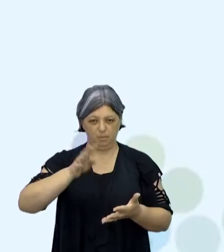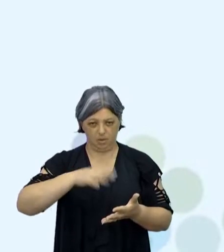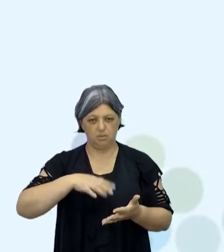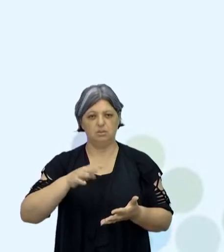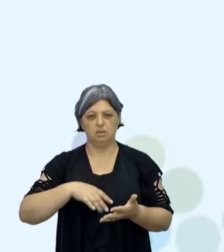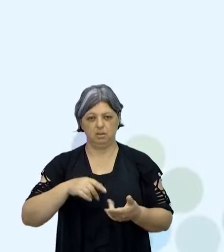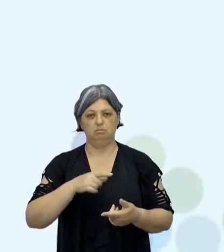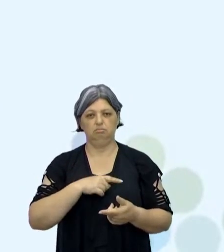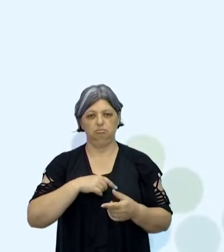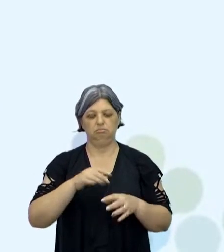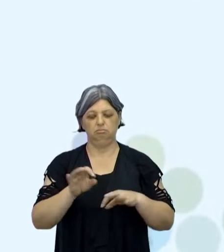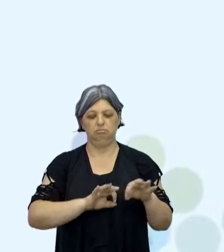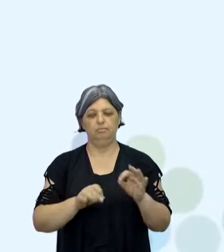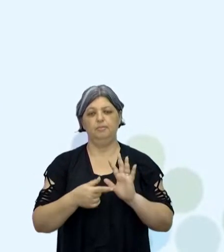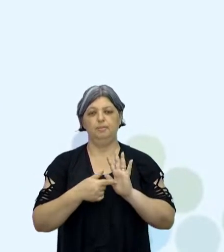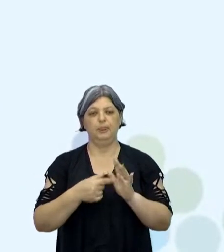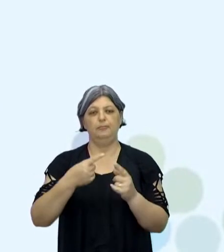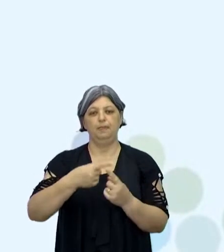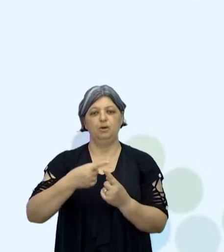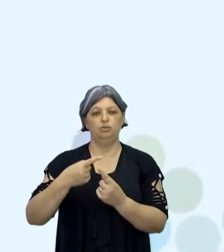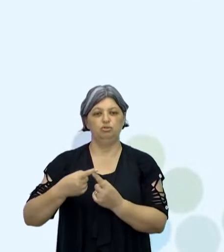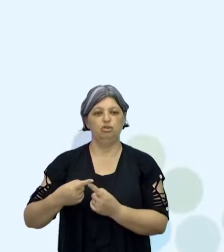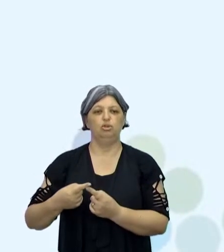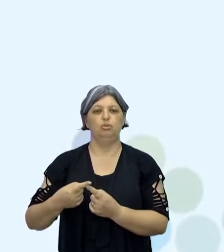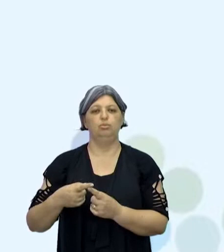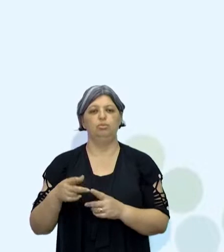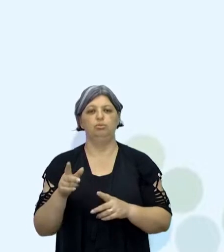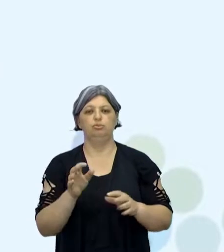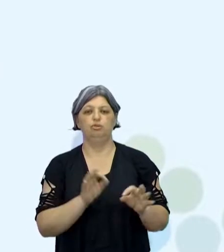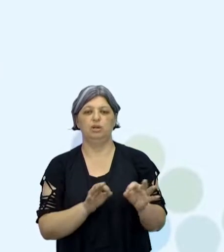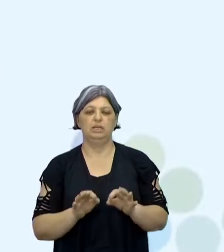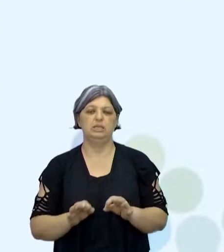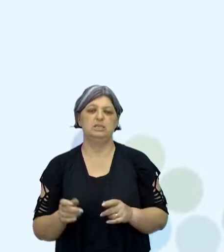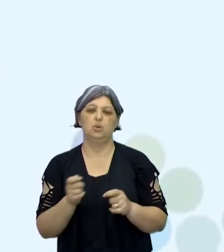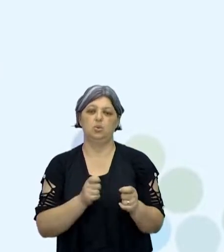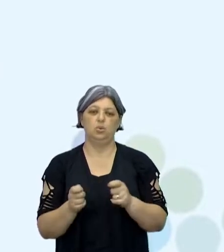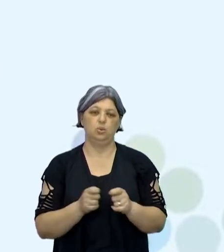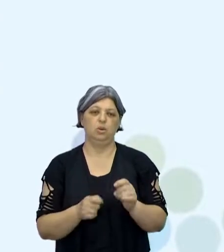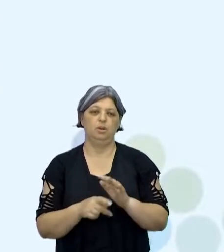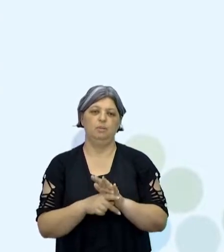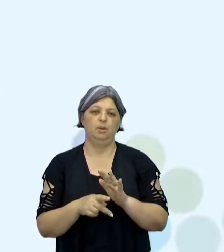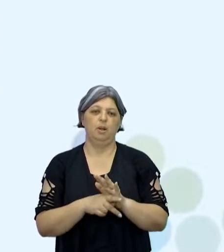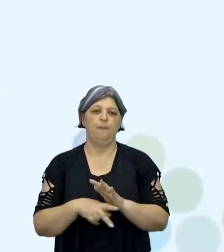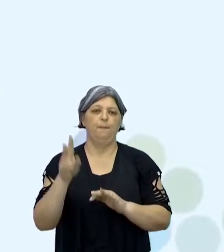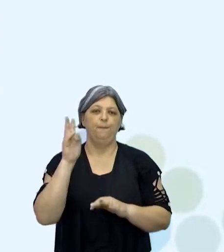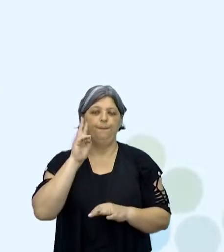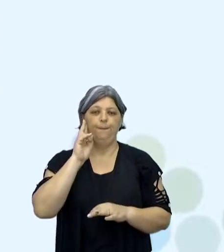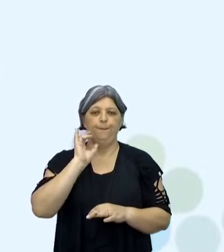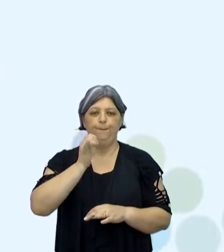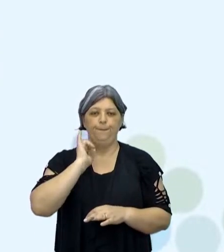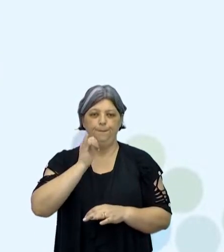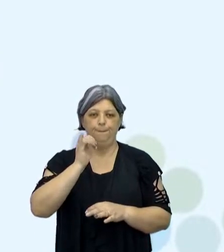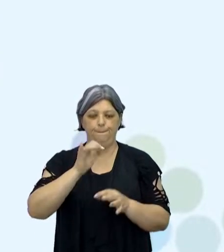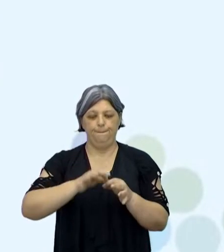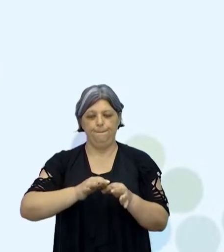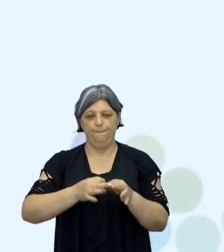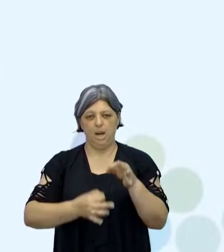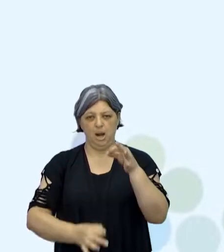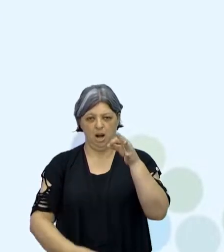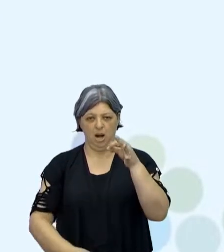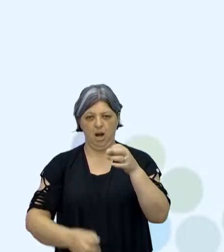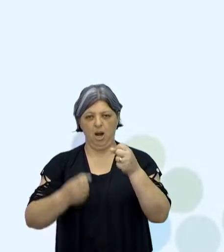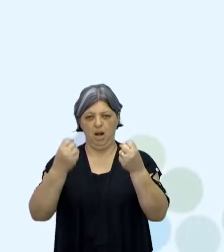também. Apresentamos tipos de comandos, né, que no caso aí é a descrição narrativa, nós temos aí